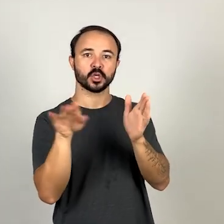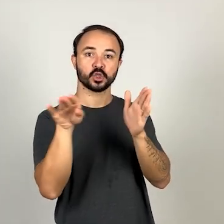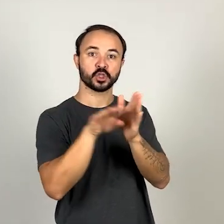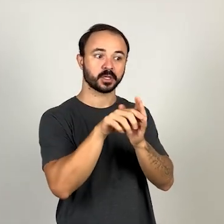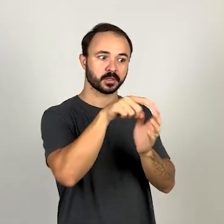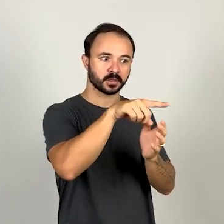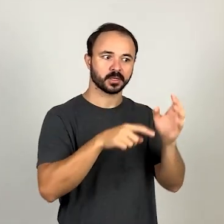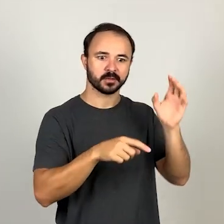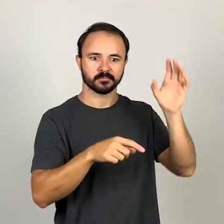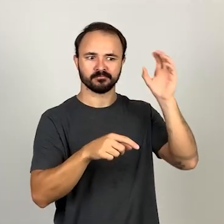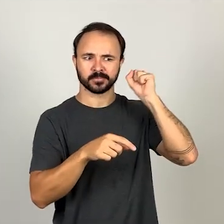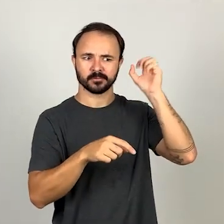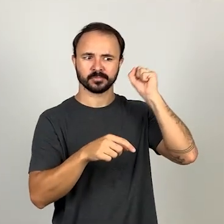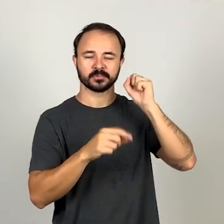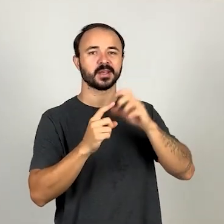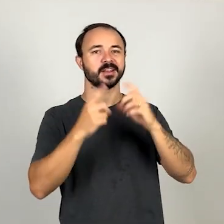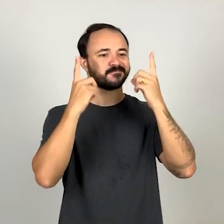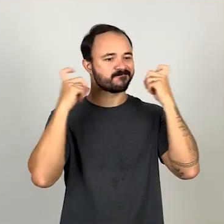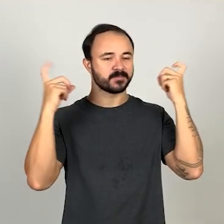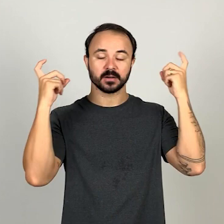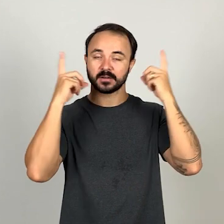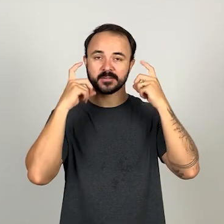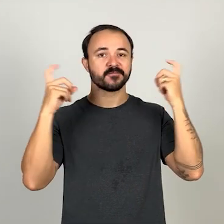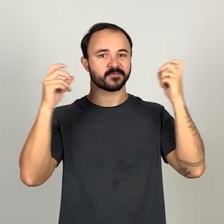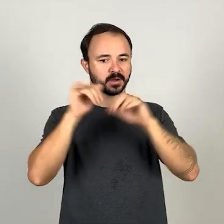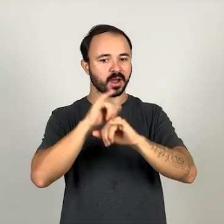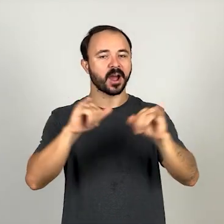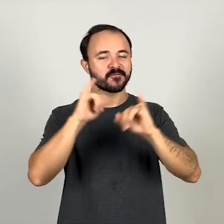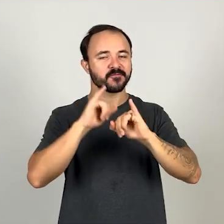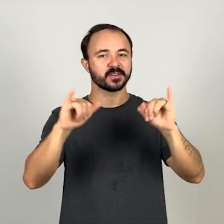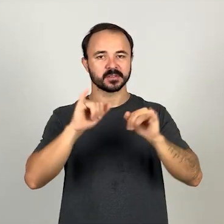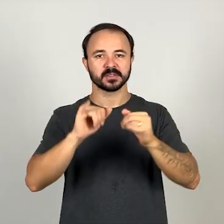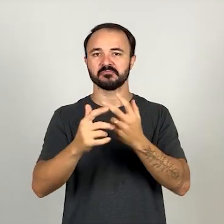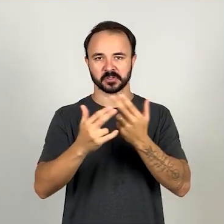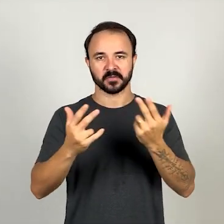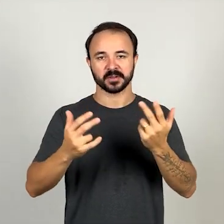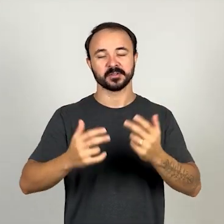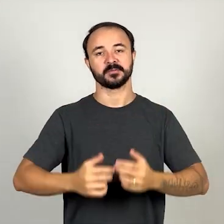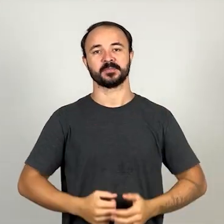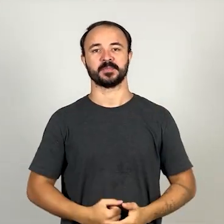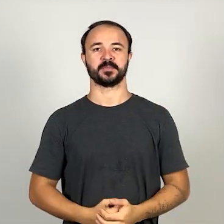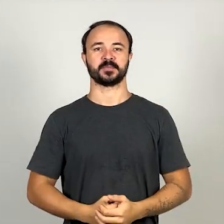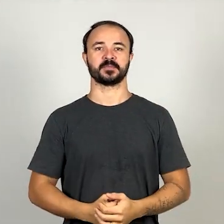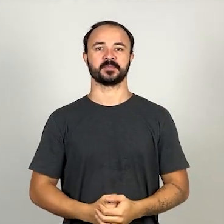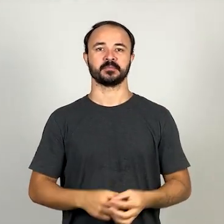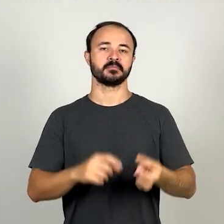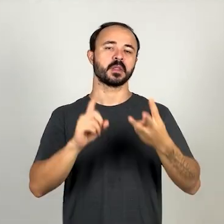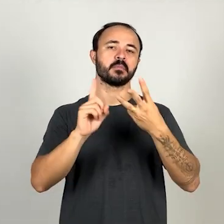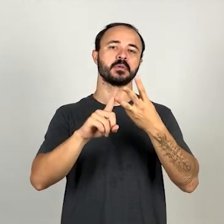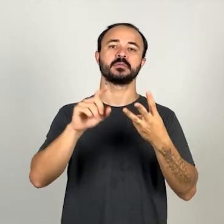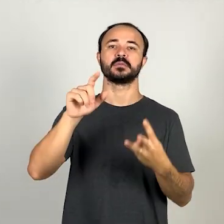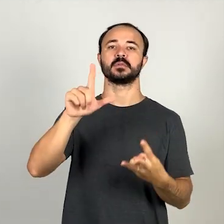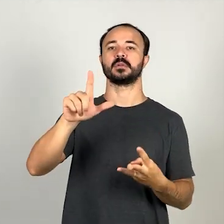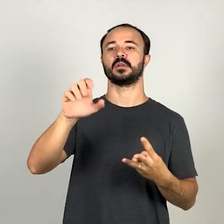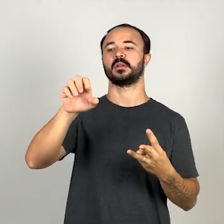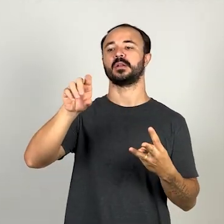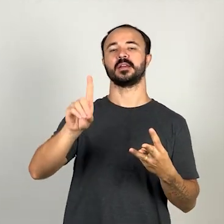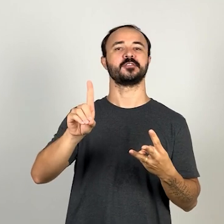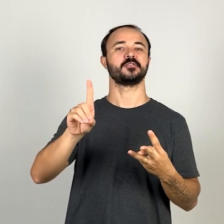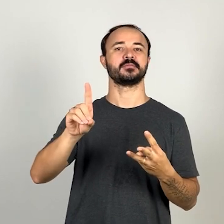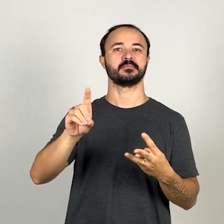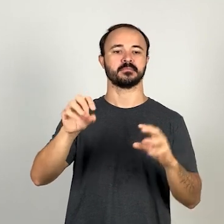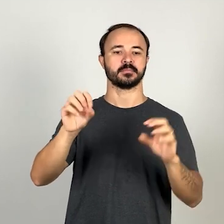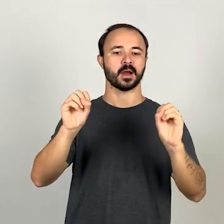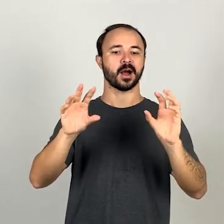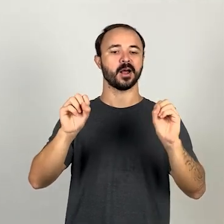vão realizar determinados movimentos também à medida que a corrente elétrica vai passar por eles. LEDs,